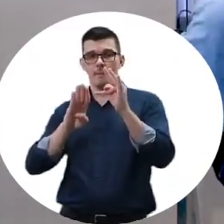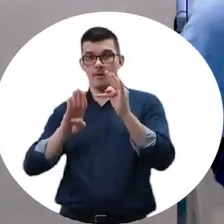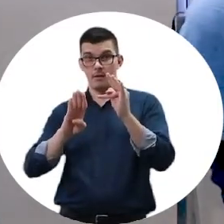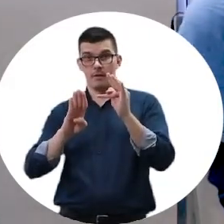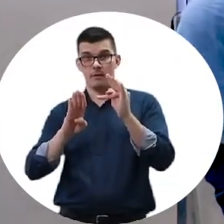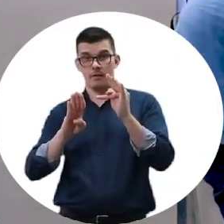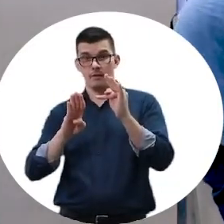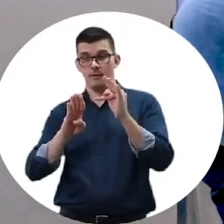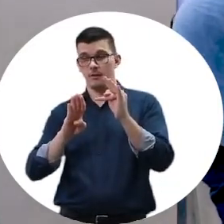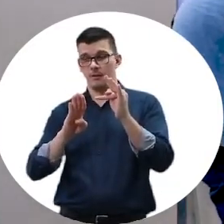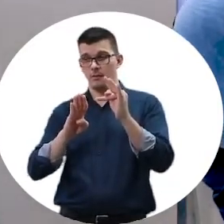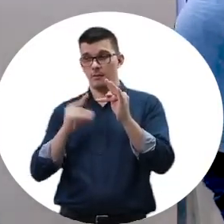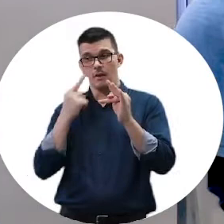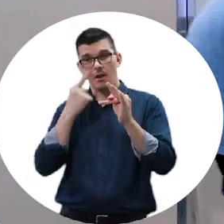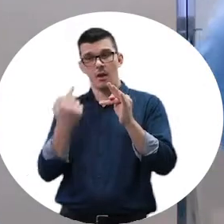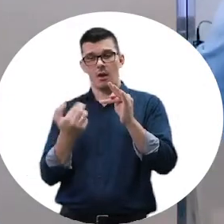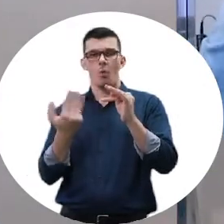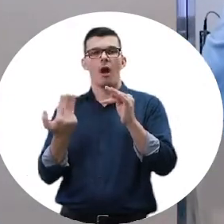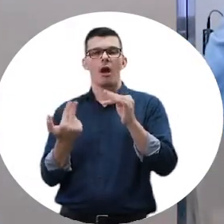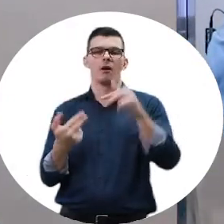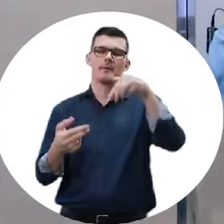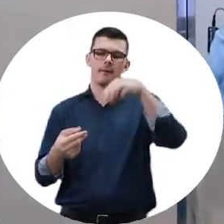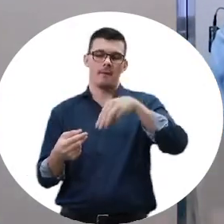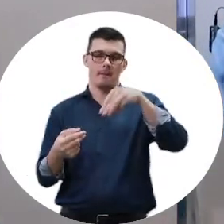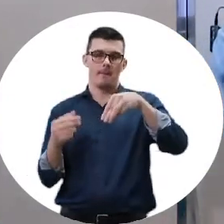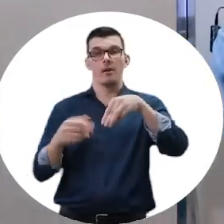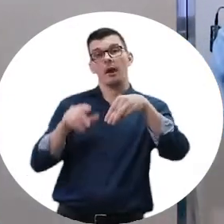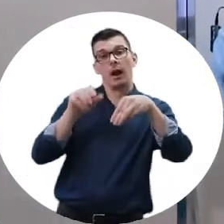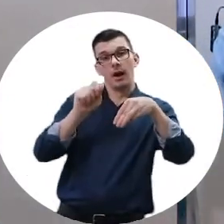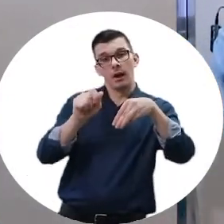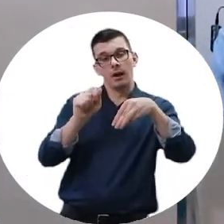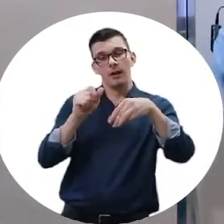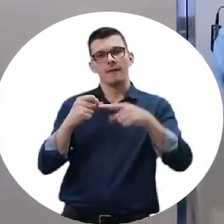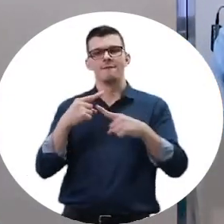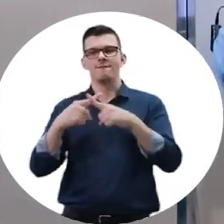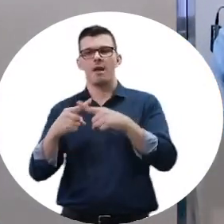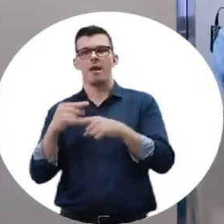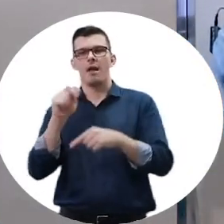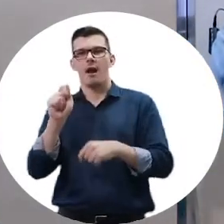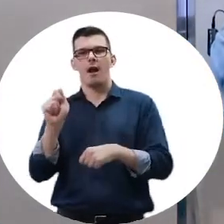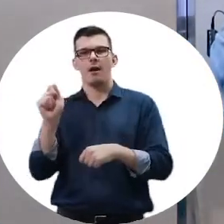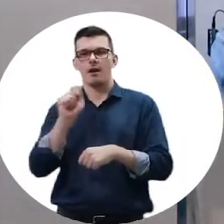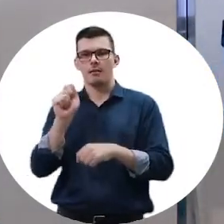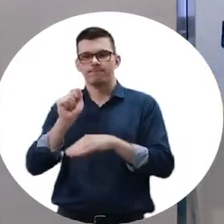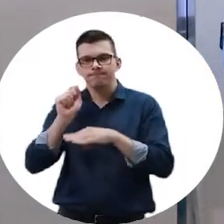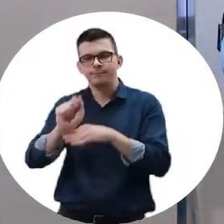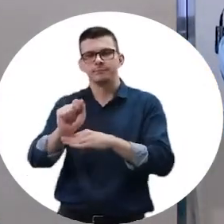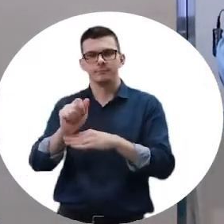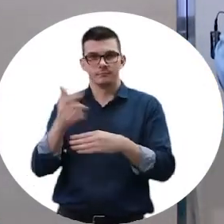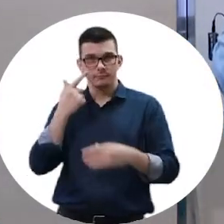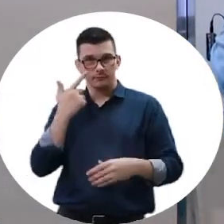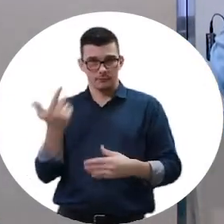A, é a massa de quem? De A. Então é igual a massa de A vezes aceleração.